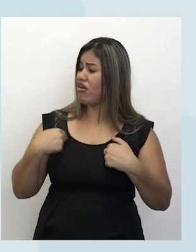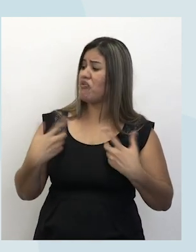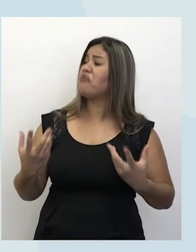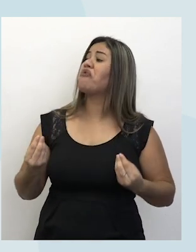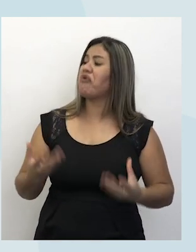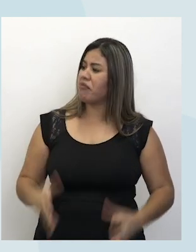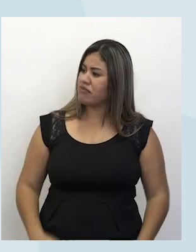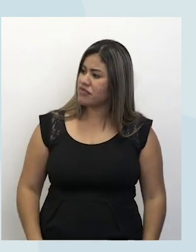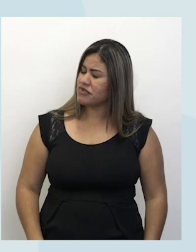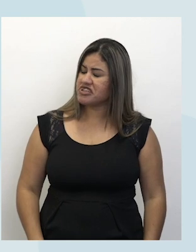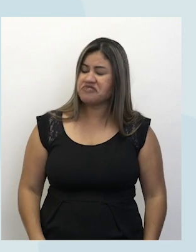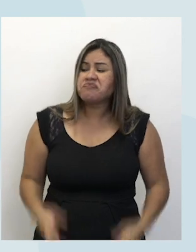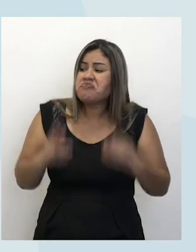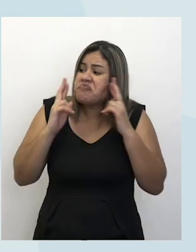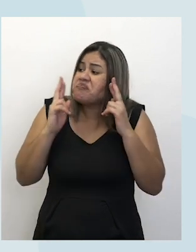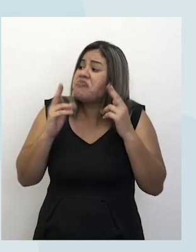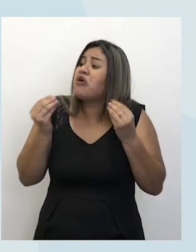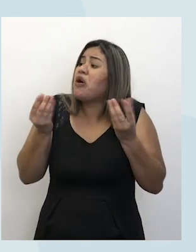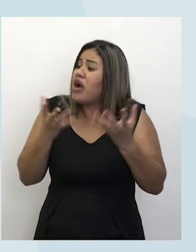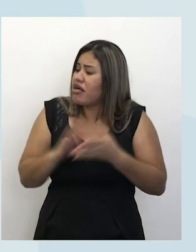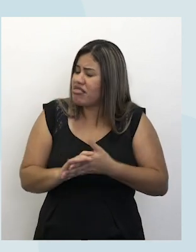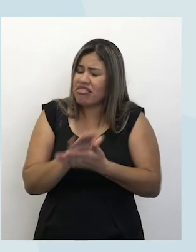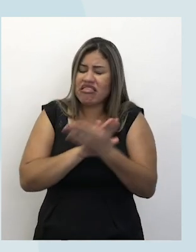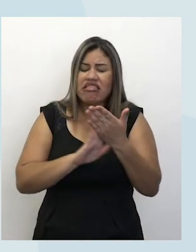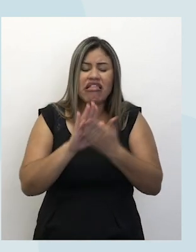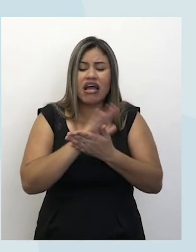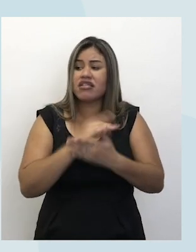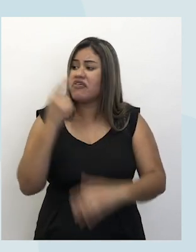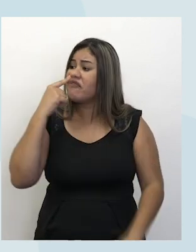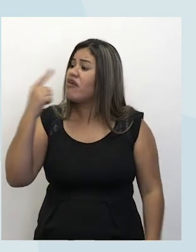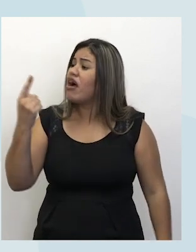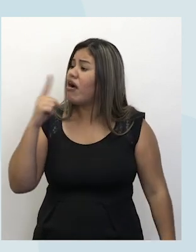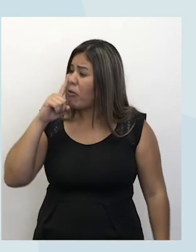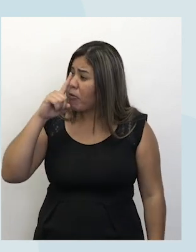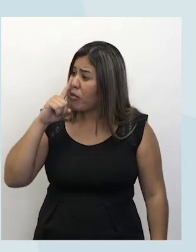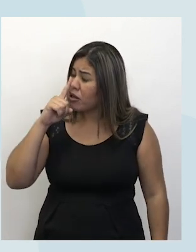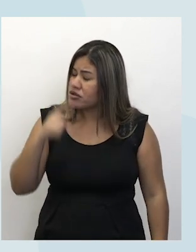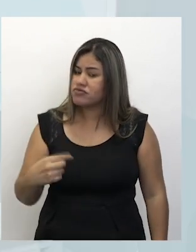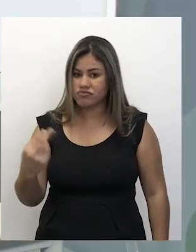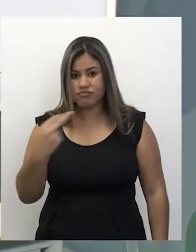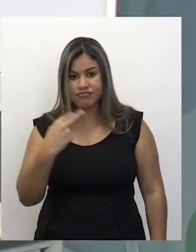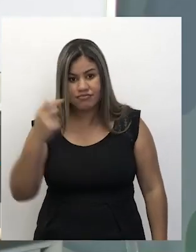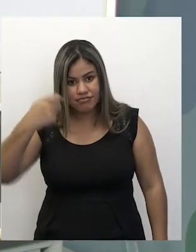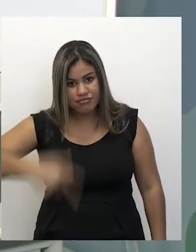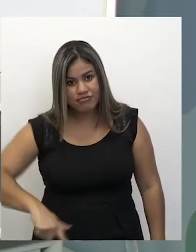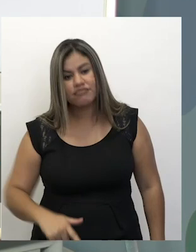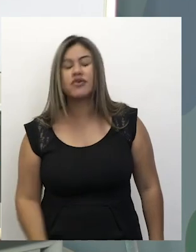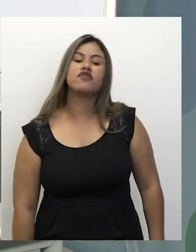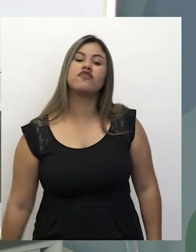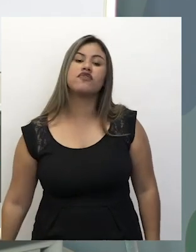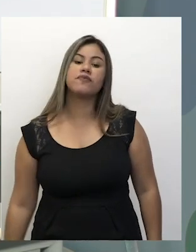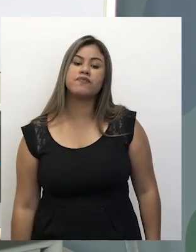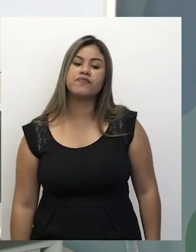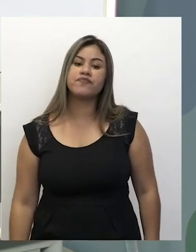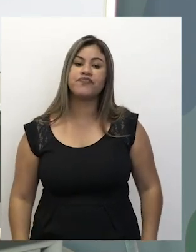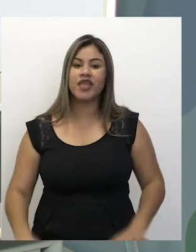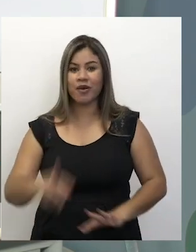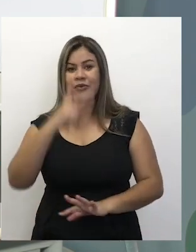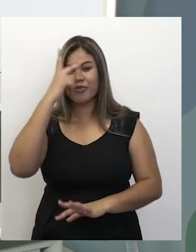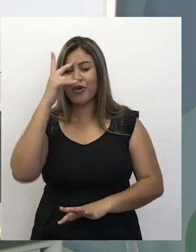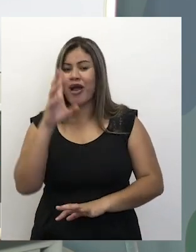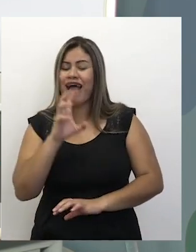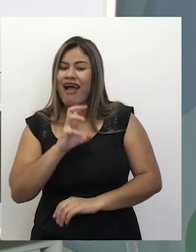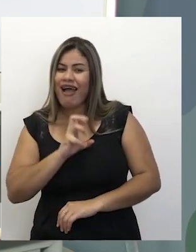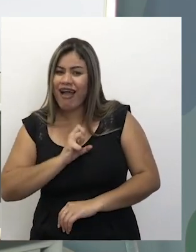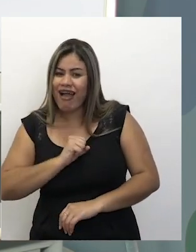mantenho aqui olha que Esperança eu tenho vejo que perigosas seguranças sem falta para mim a tela por favor quem ama